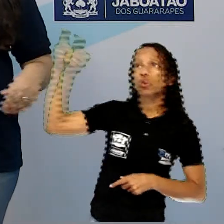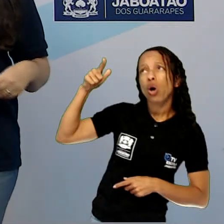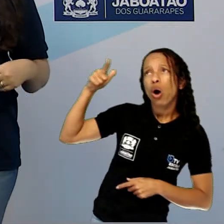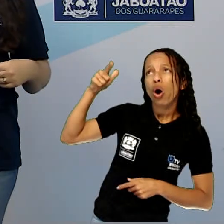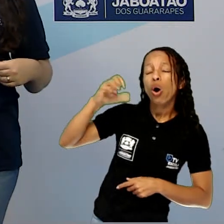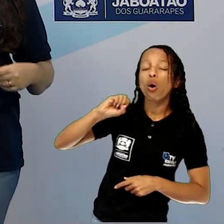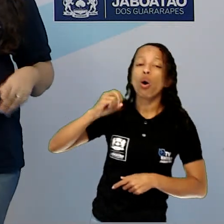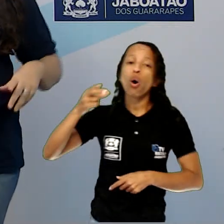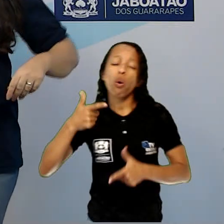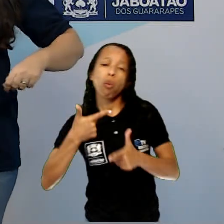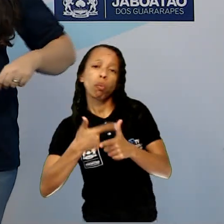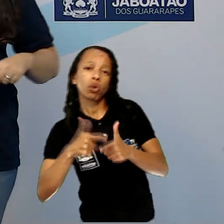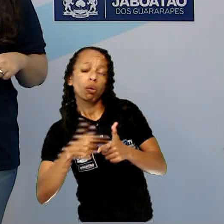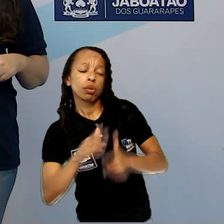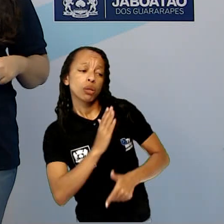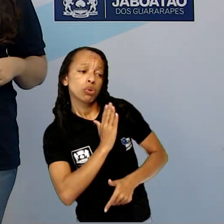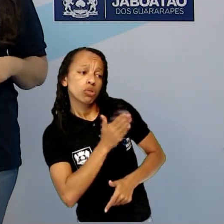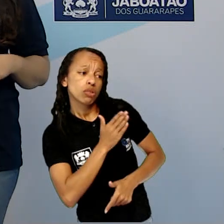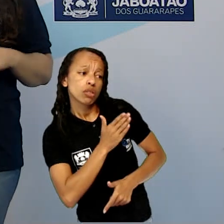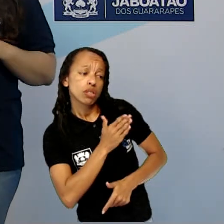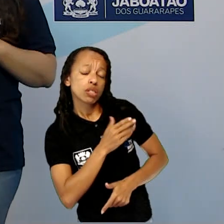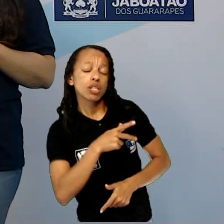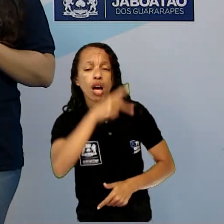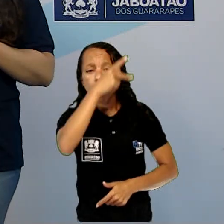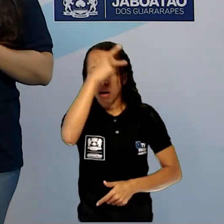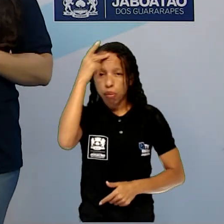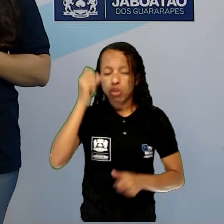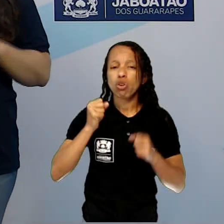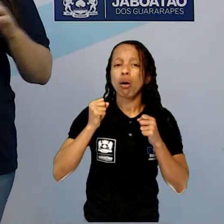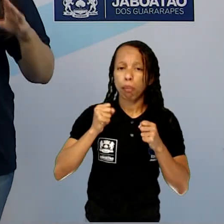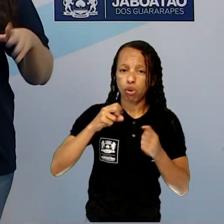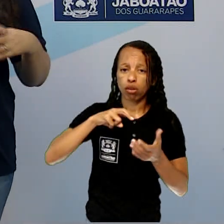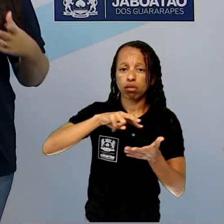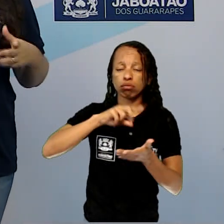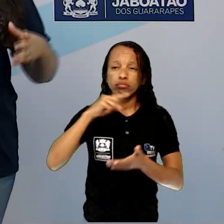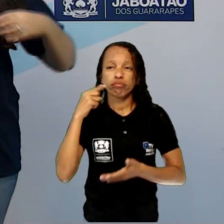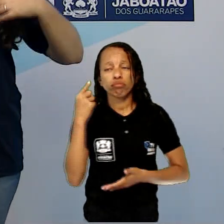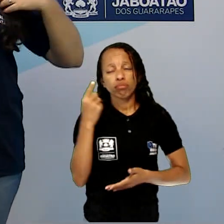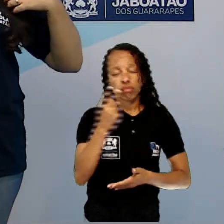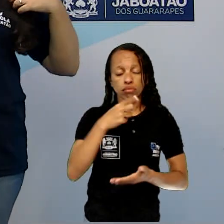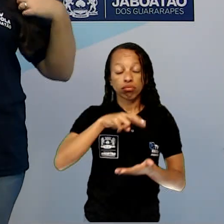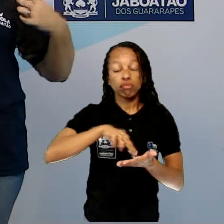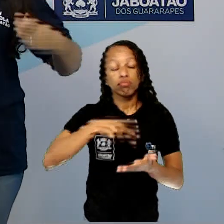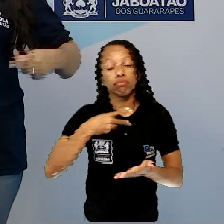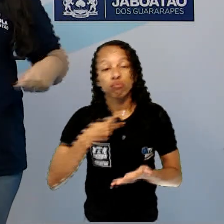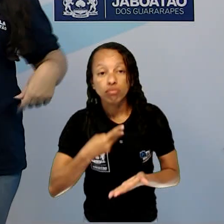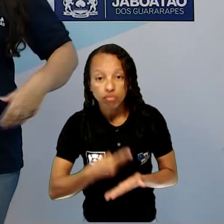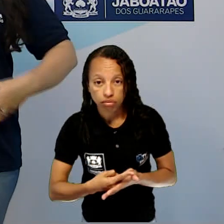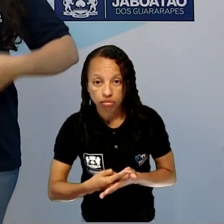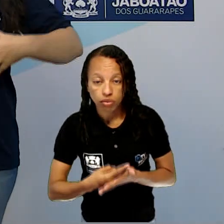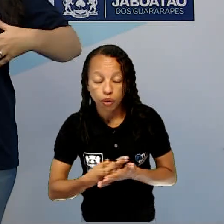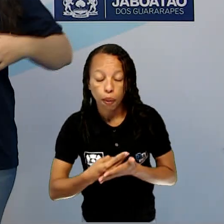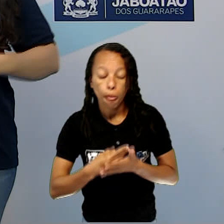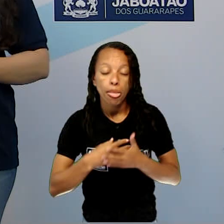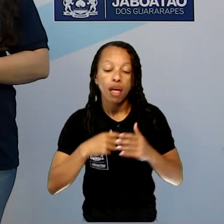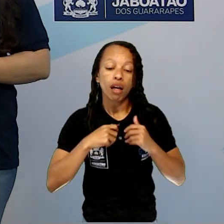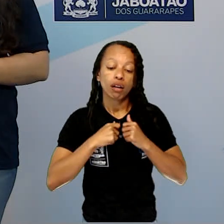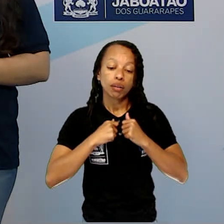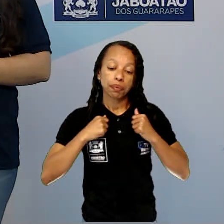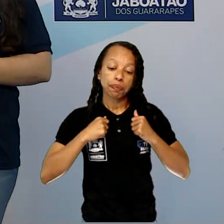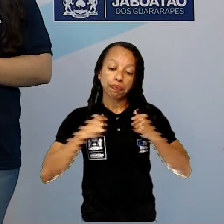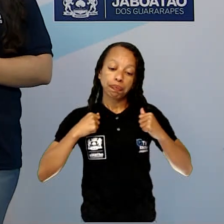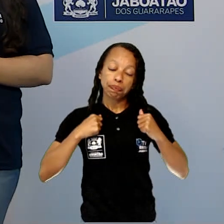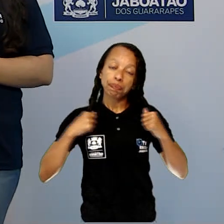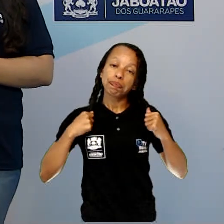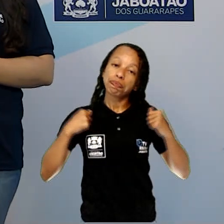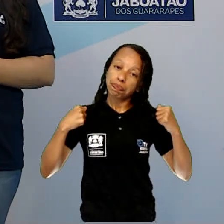pode desmaiar. Lembra sempre ó, de checar a pessoa se ela está bem. Afrouxa as roupas para não ter nada apertando